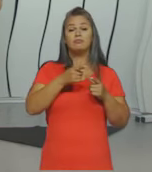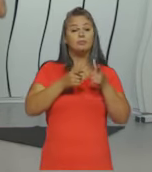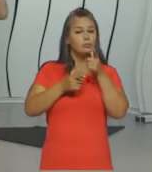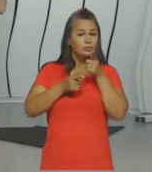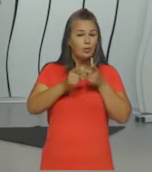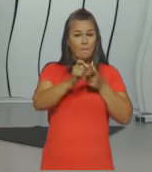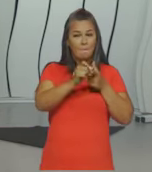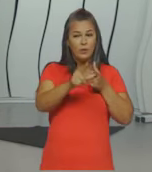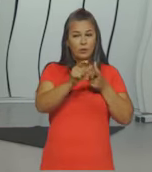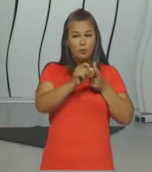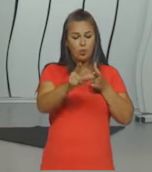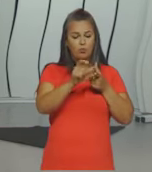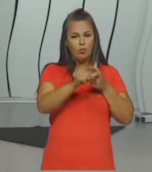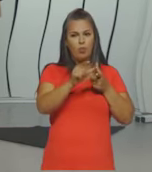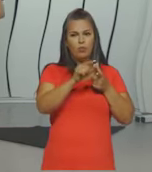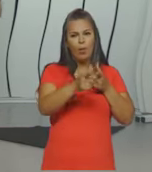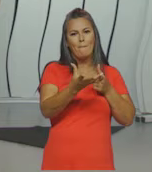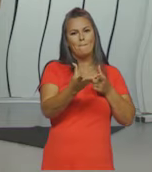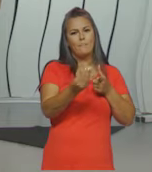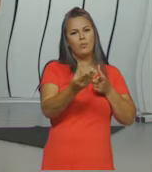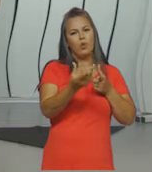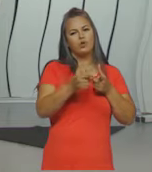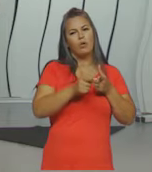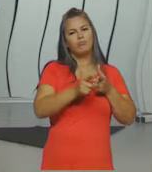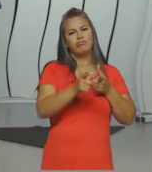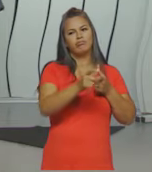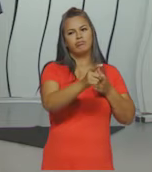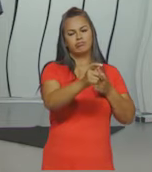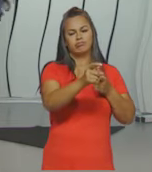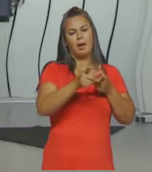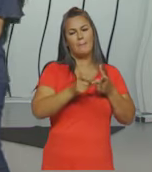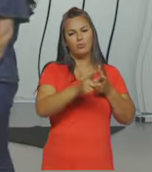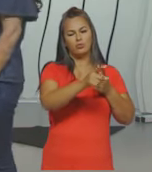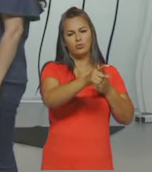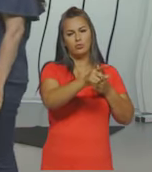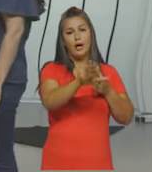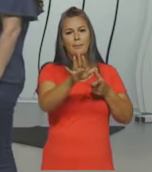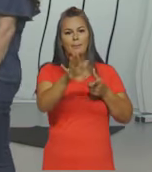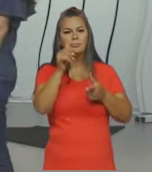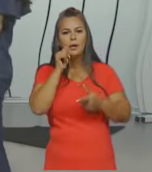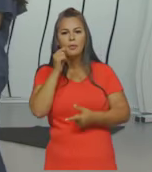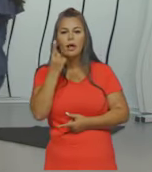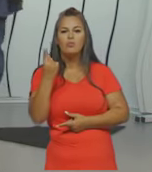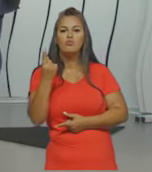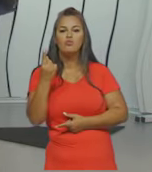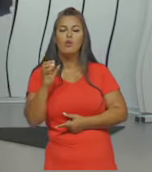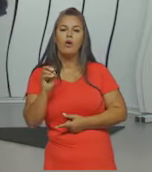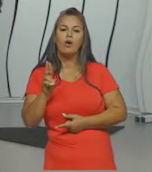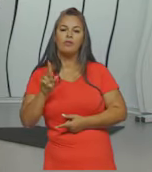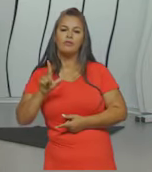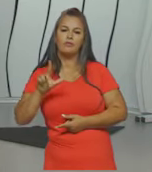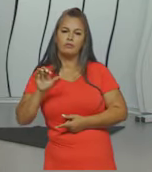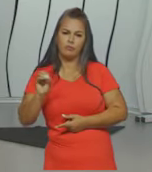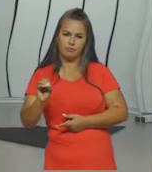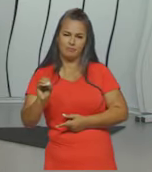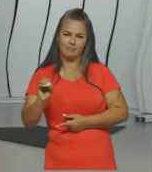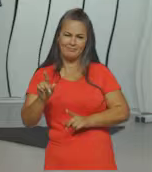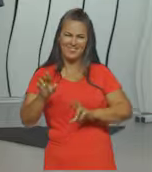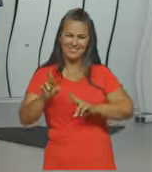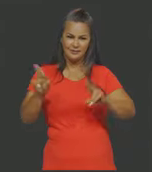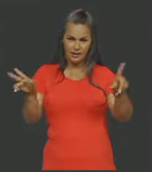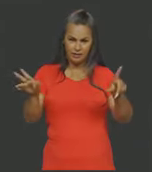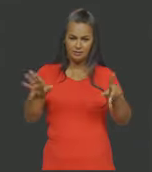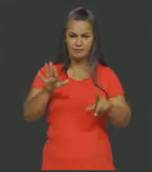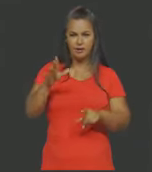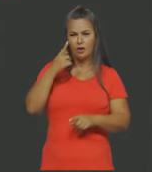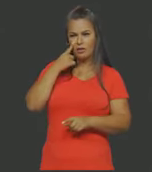200 milhões em cada ejaculação, a mulher libera apenas um óvulo, tá? Então, aqui uns cuidados para vocês terem,